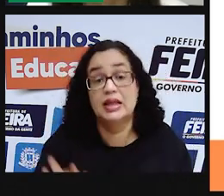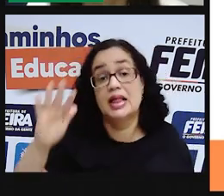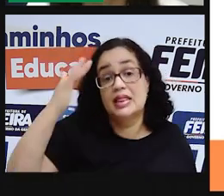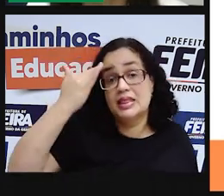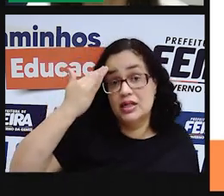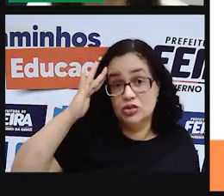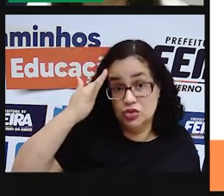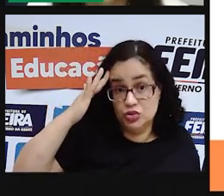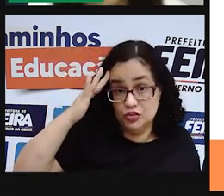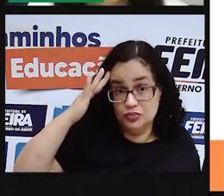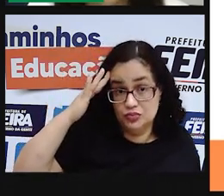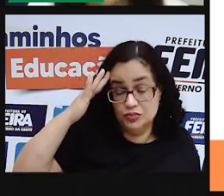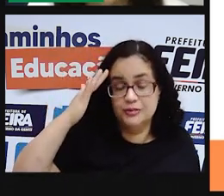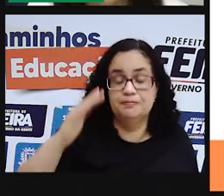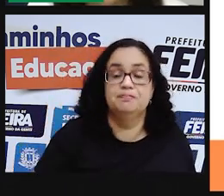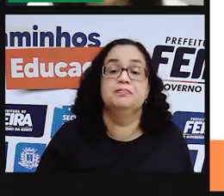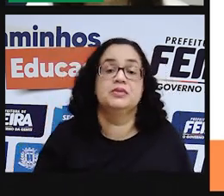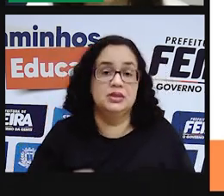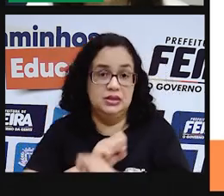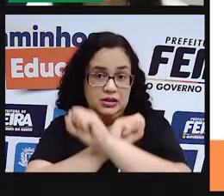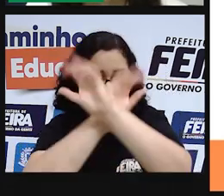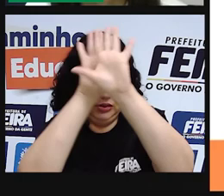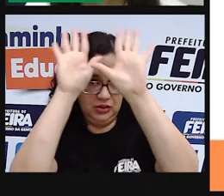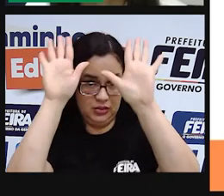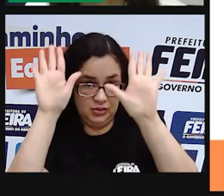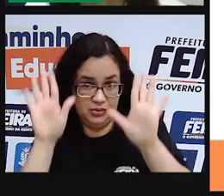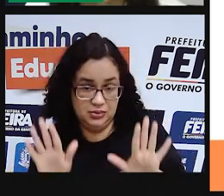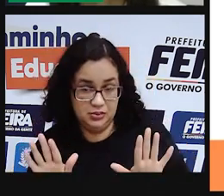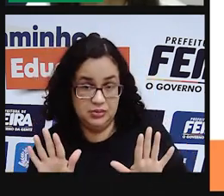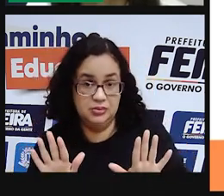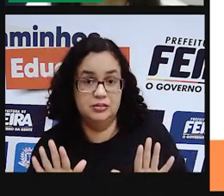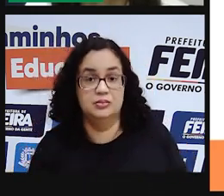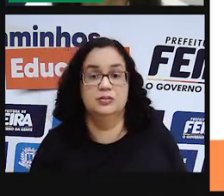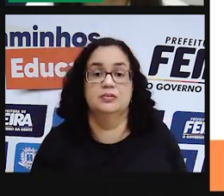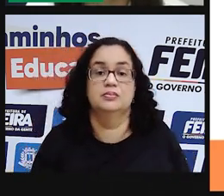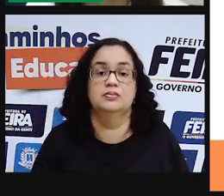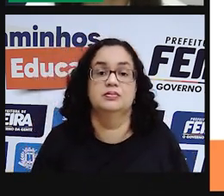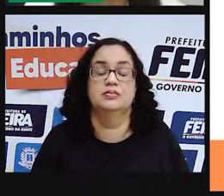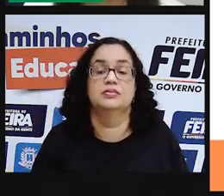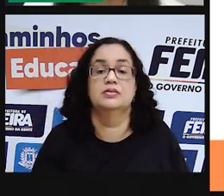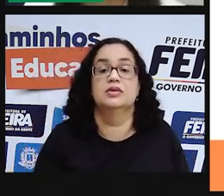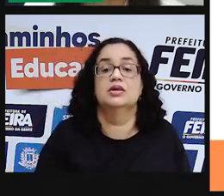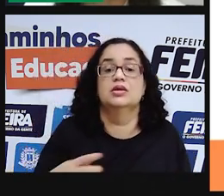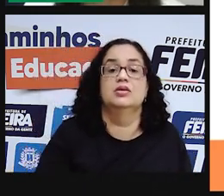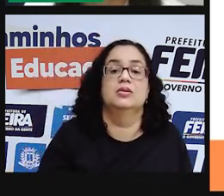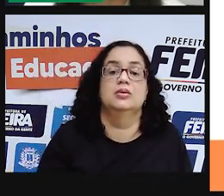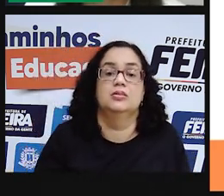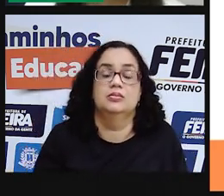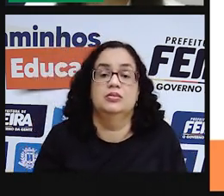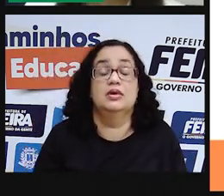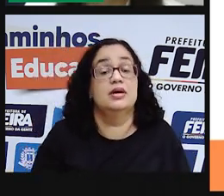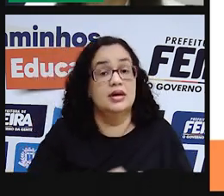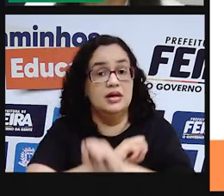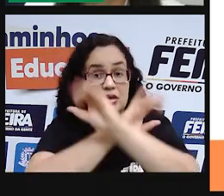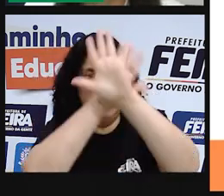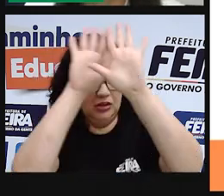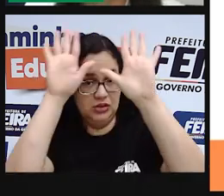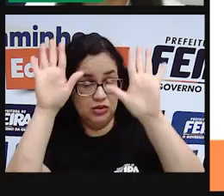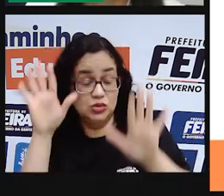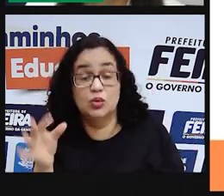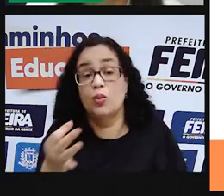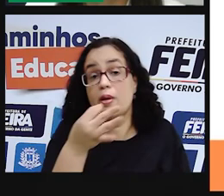é serem entendidos, né? Para que eles façam parte, assim, de forma clara, de